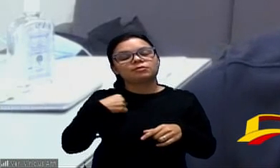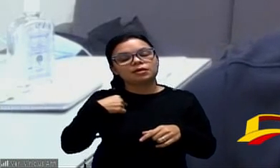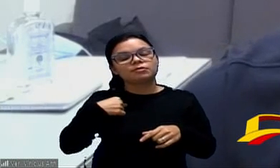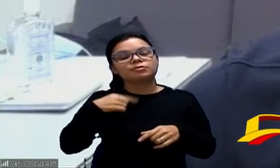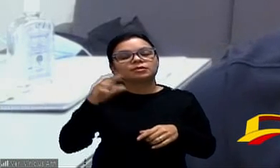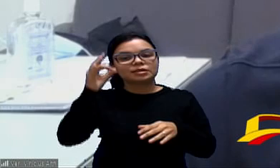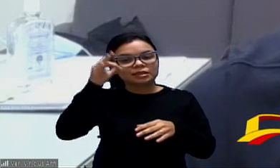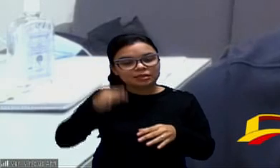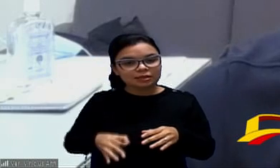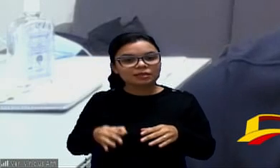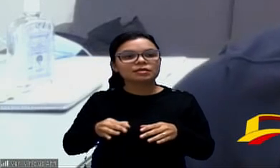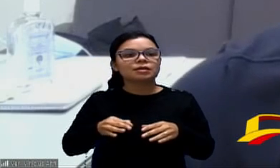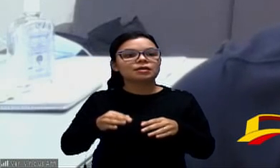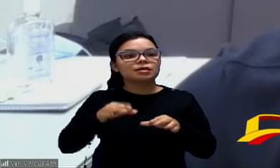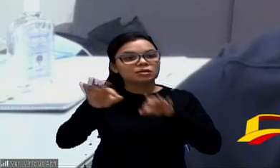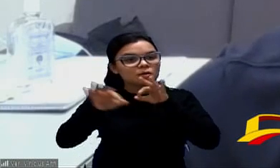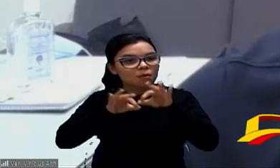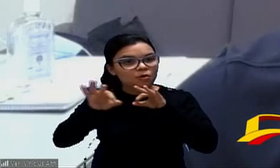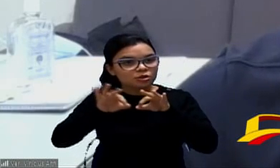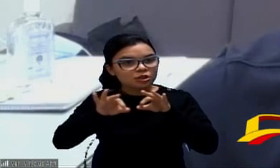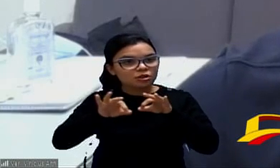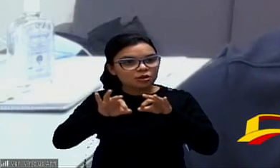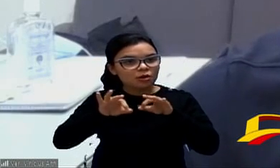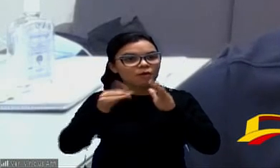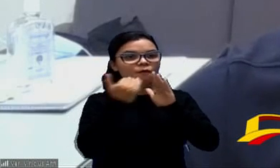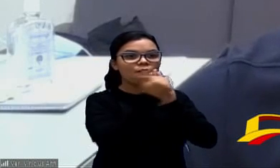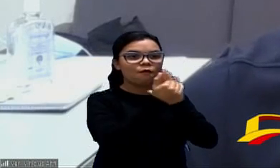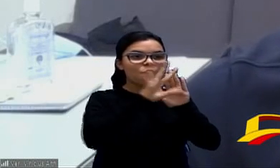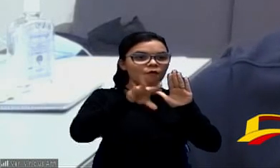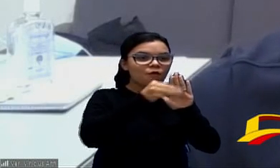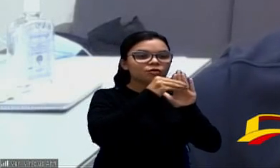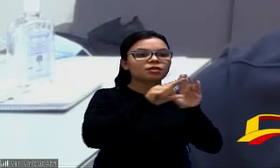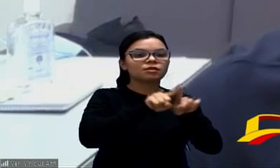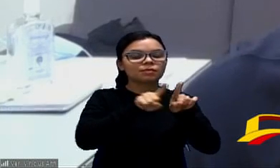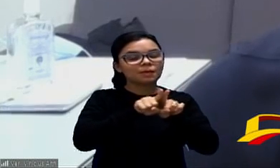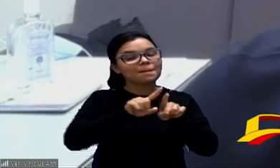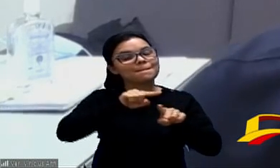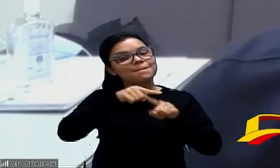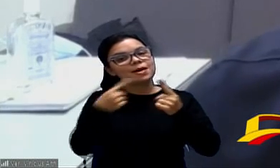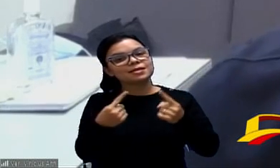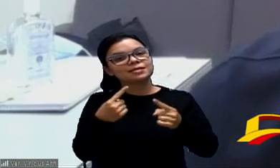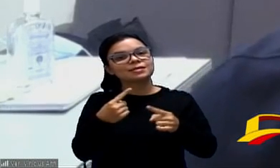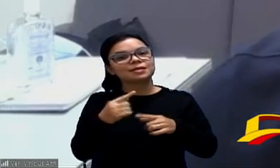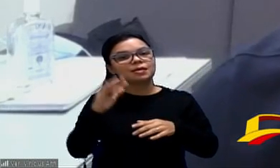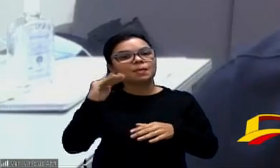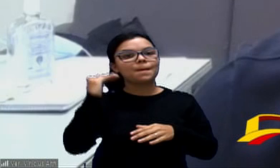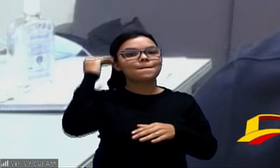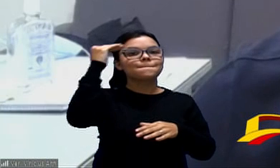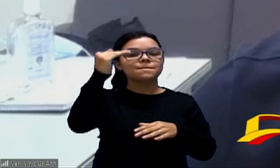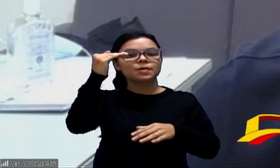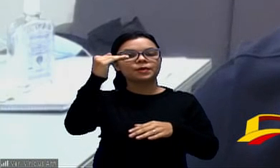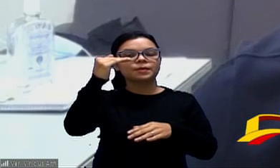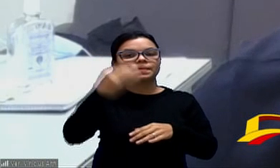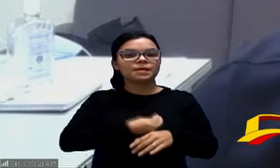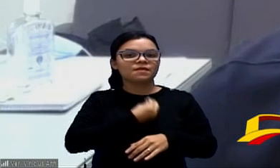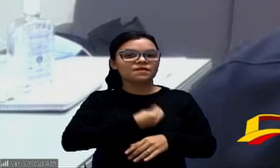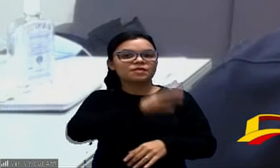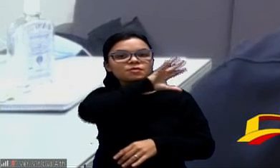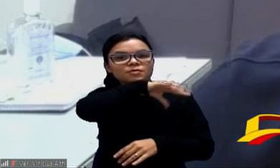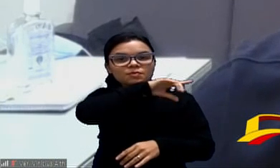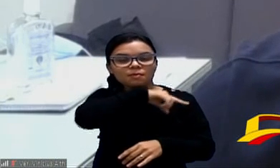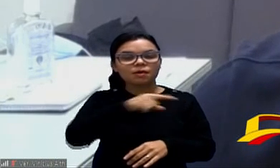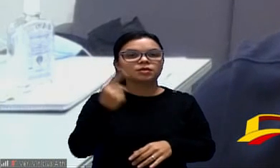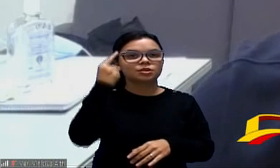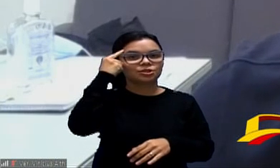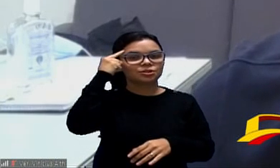para a cidade de Sorocaba. E, claro, sempre priorizando a vida do animal, que é isso que a gente tem em mente. Obrigado, presidente.